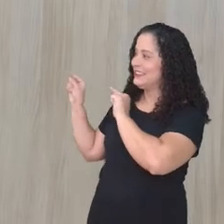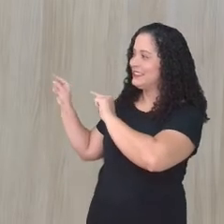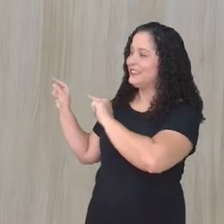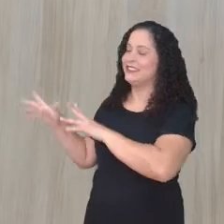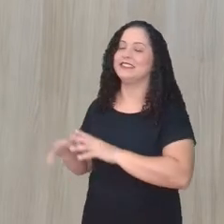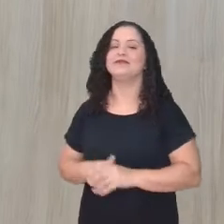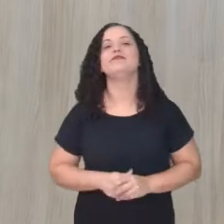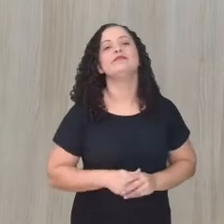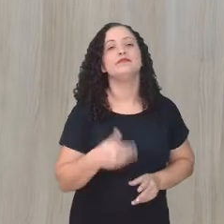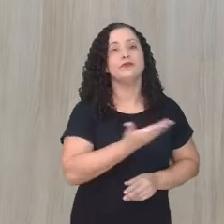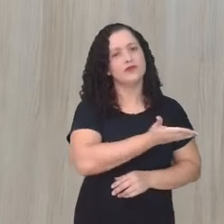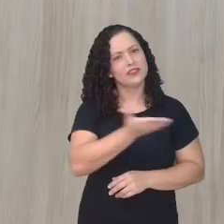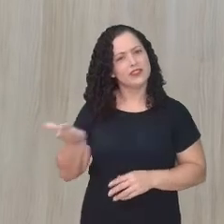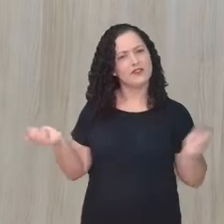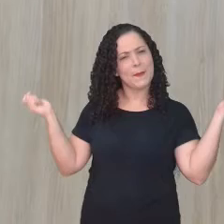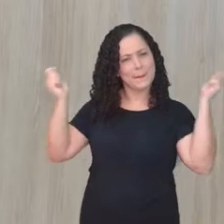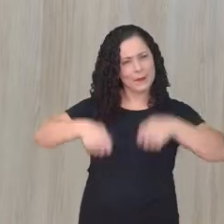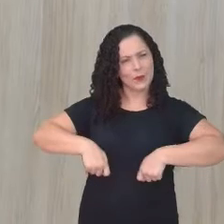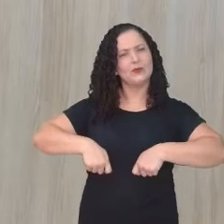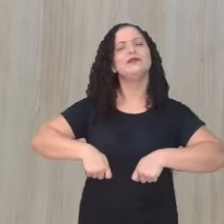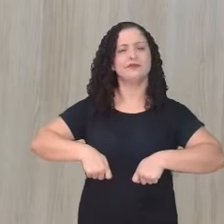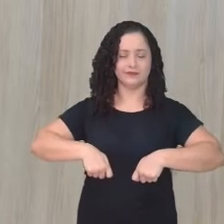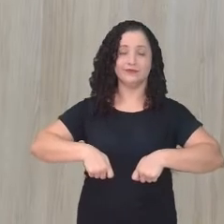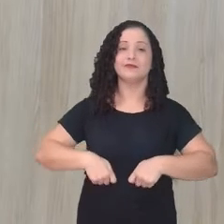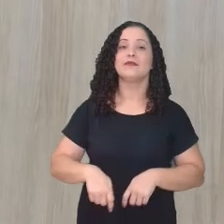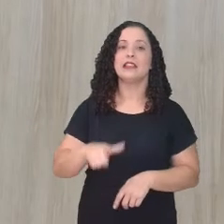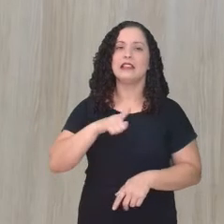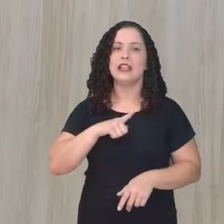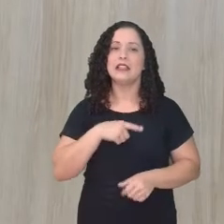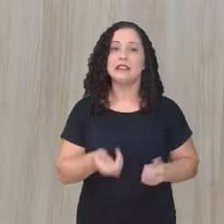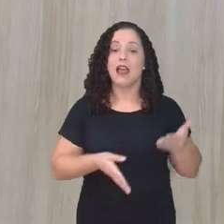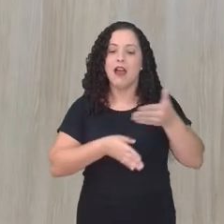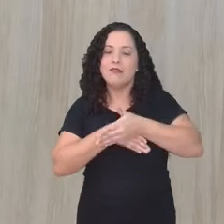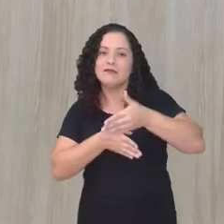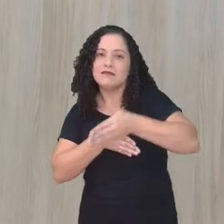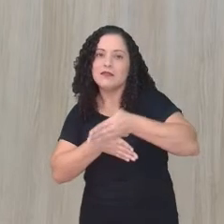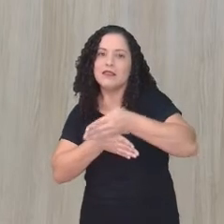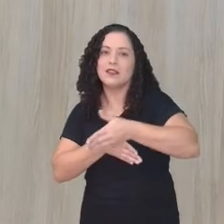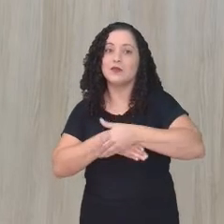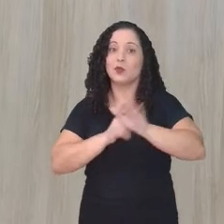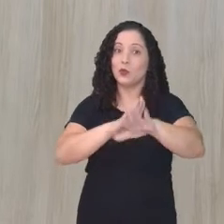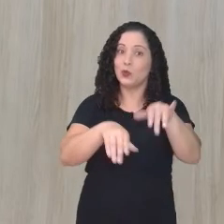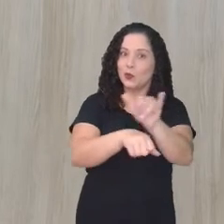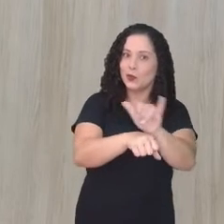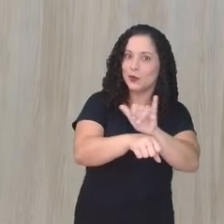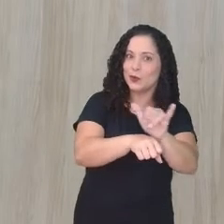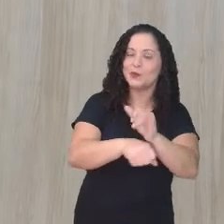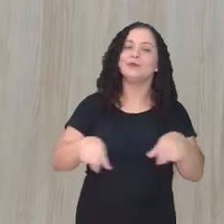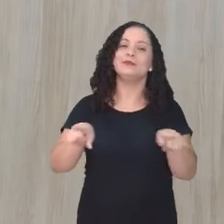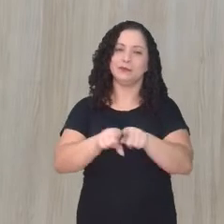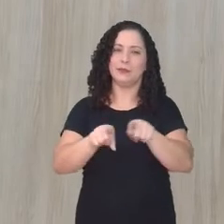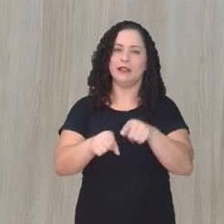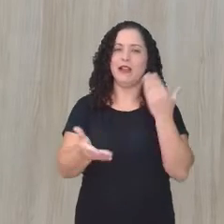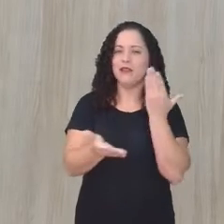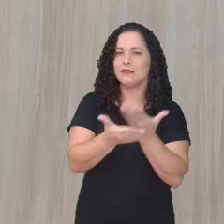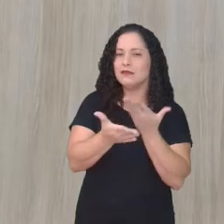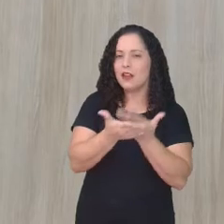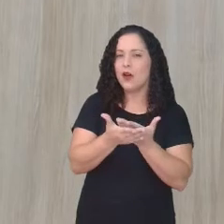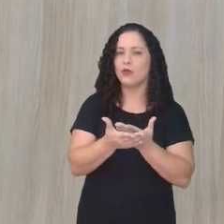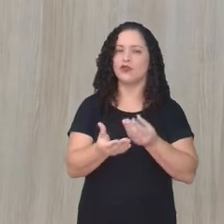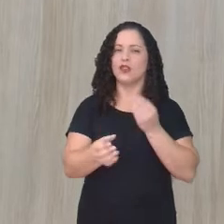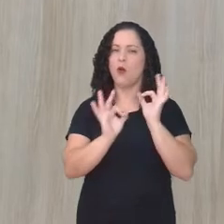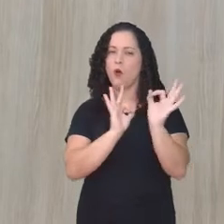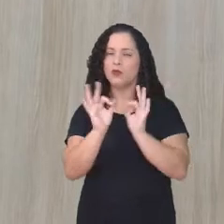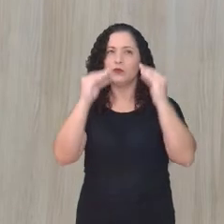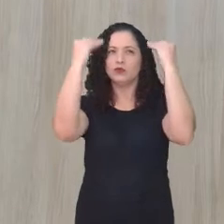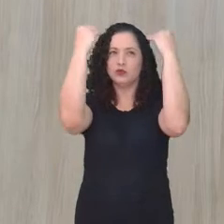aí vocês também podem estar, não é, tendo acesso pelo canal de YouTube. Nossas aulas ficam lá